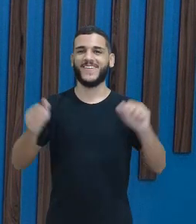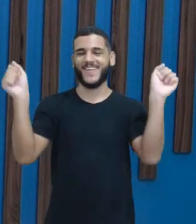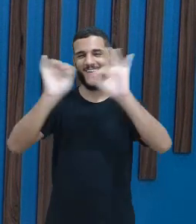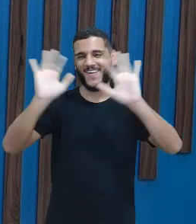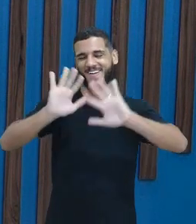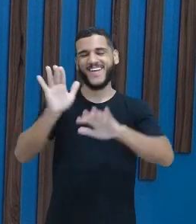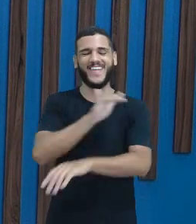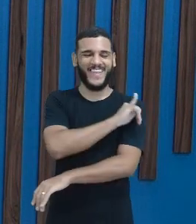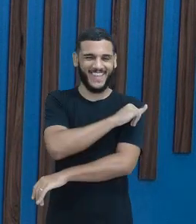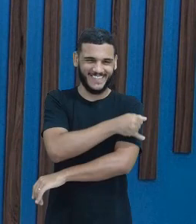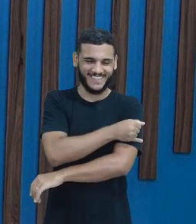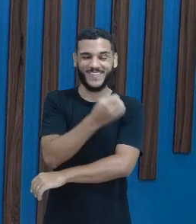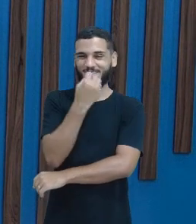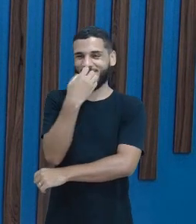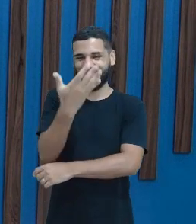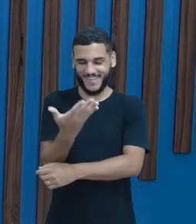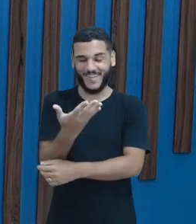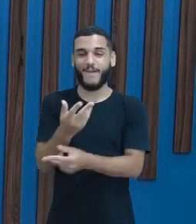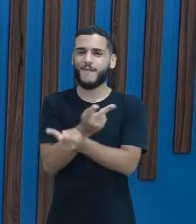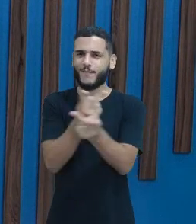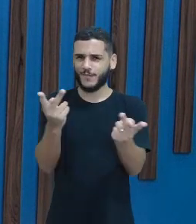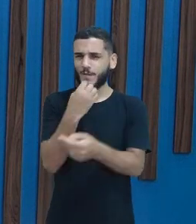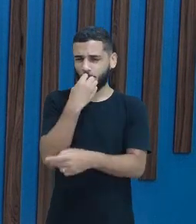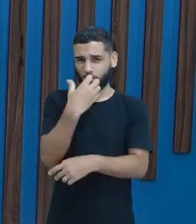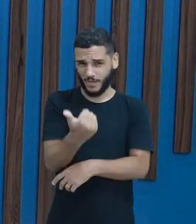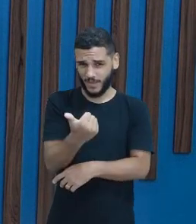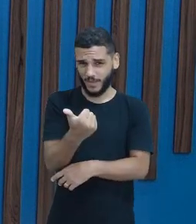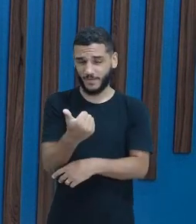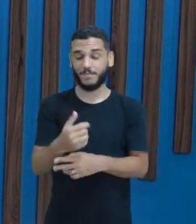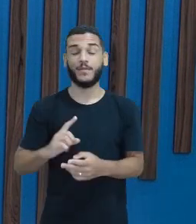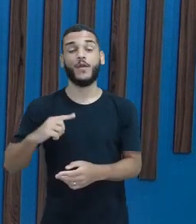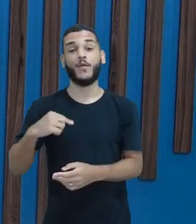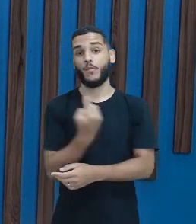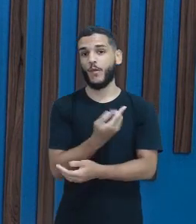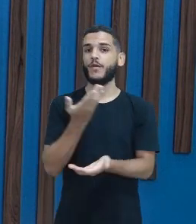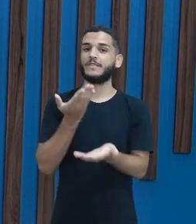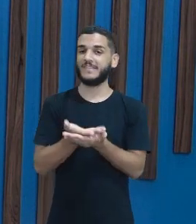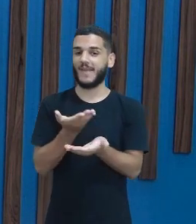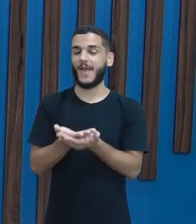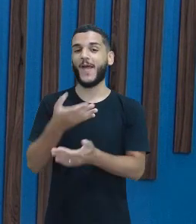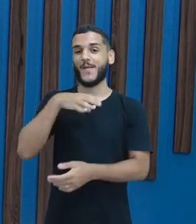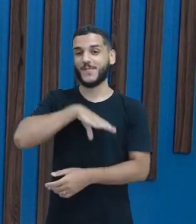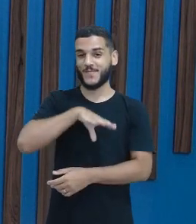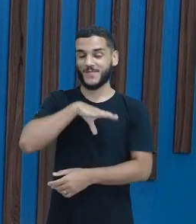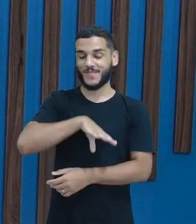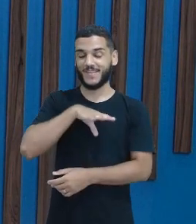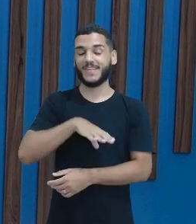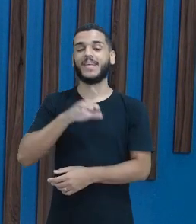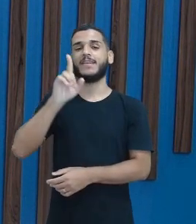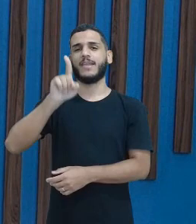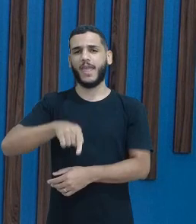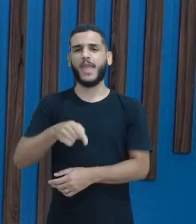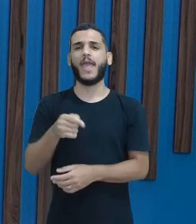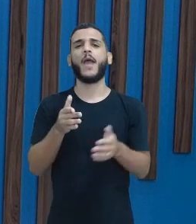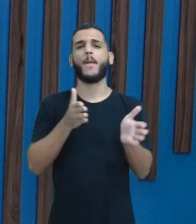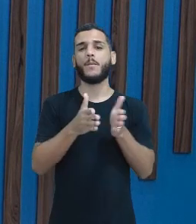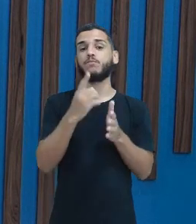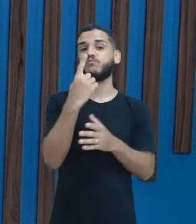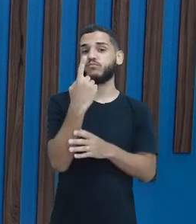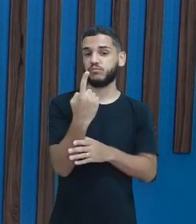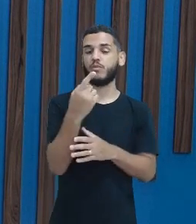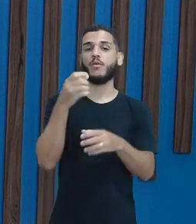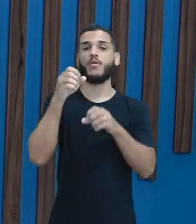Oi, Esha, tudo bem? Como é que vocês estão? A gente está na aula de língua portuguesa, módulo 1 da educação de jovens e